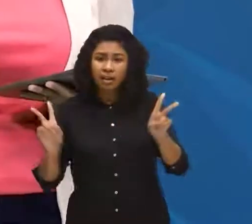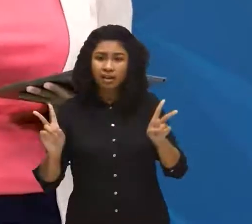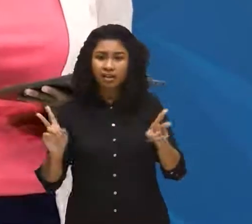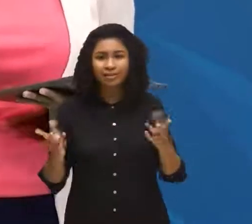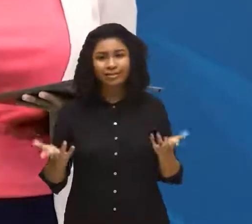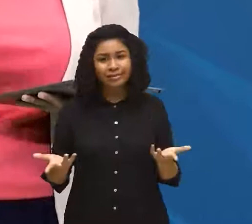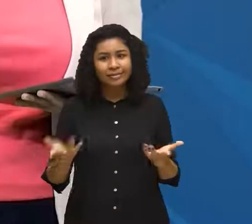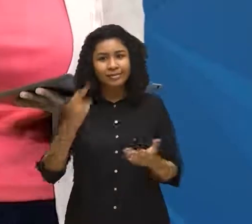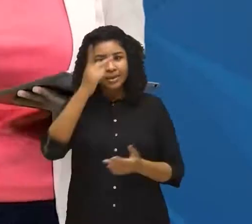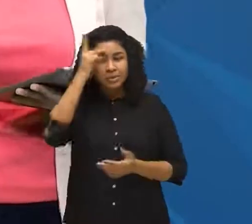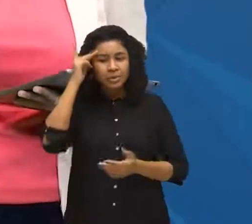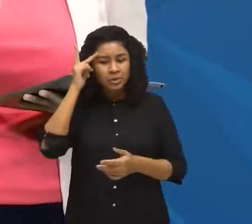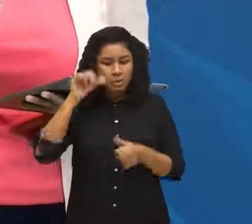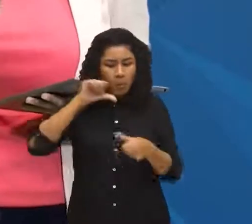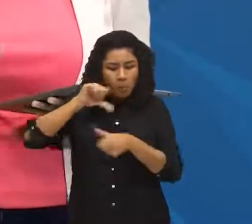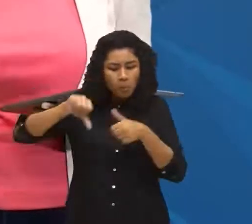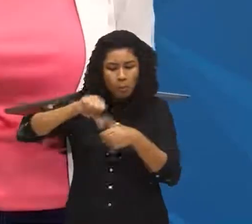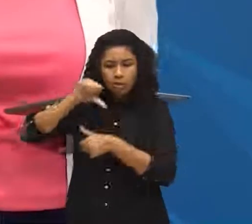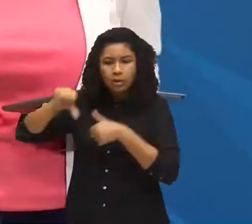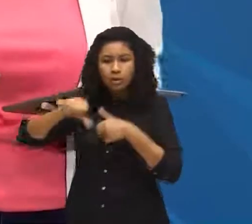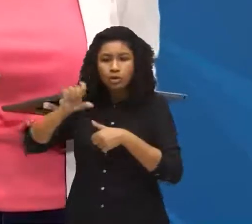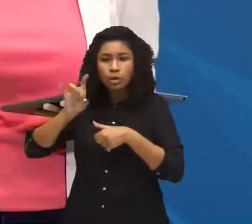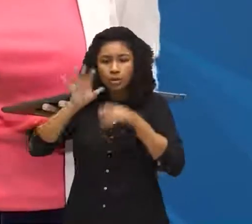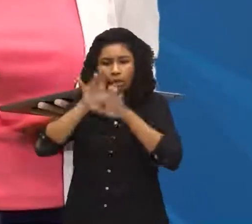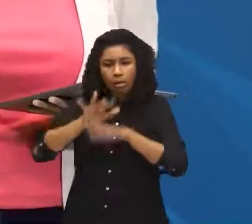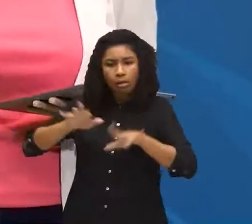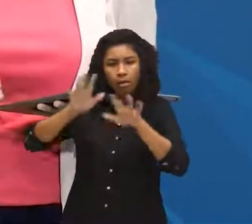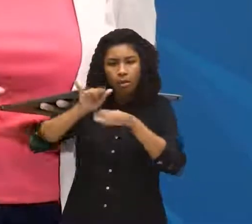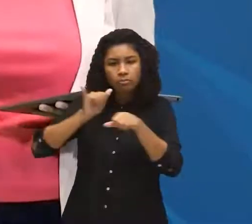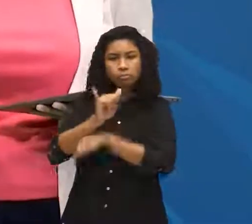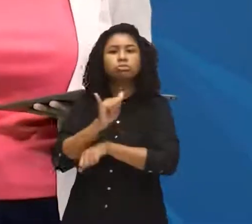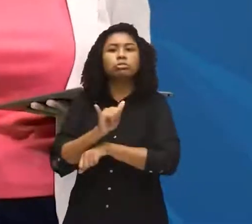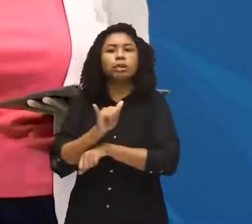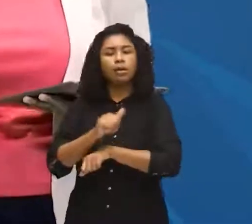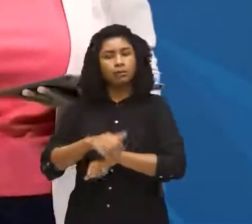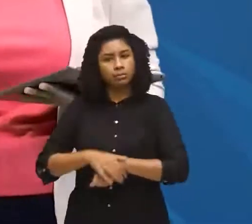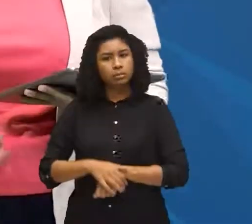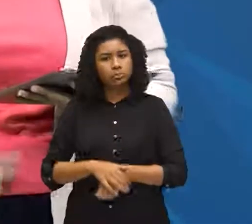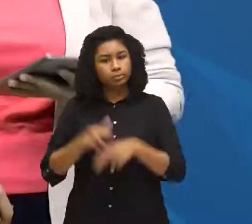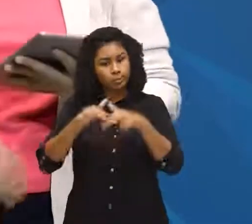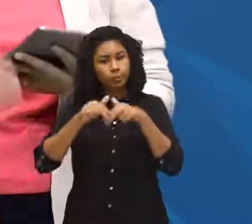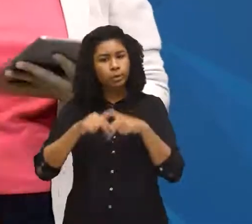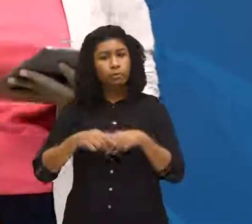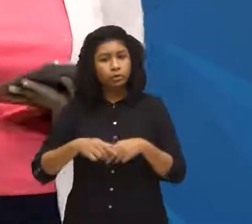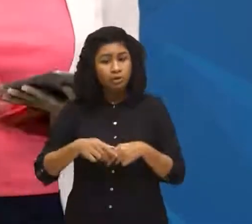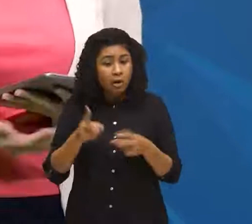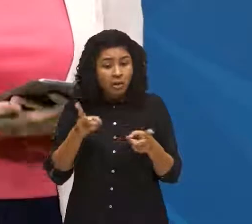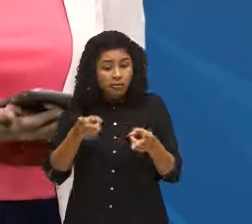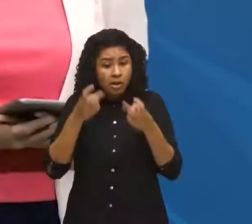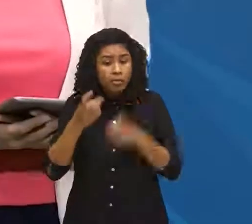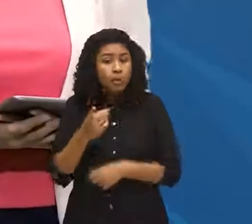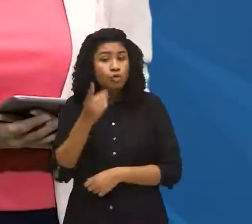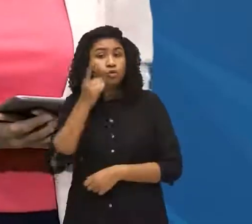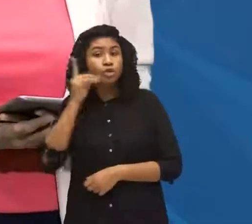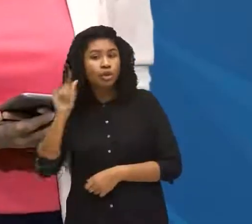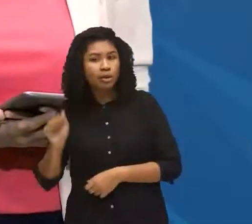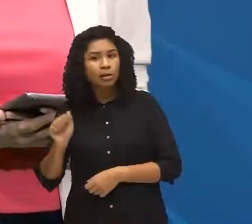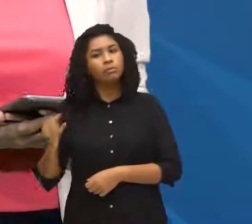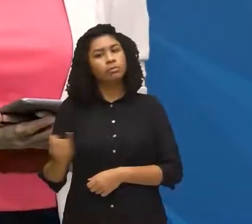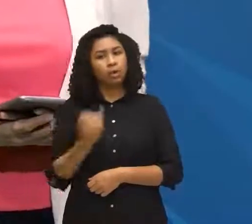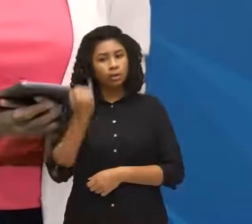ela é atual, tá bom? Verifique a data. Atente-se aos erros, né? Normalmente a gente percebe muito erro na parte